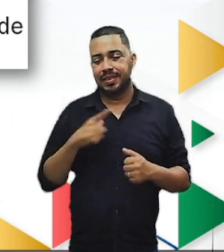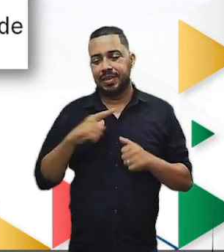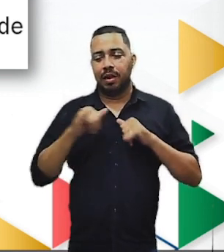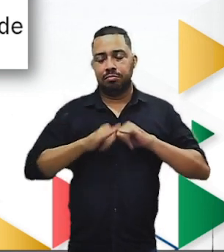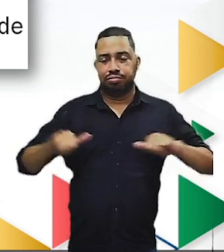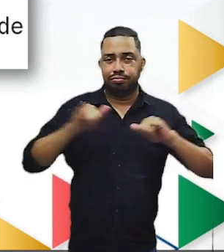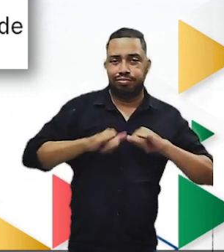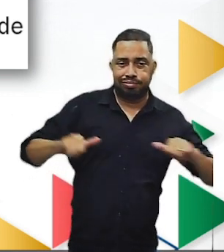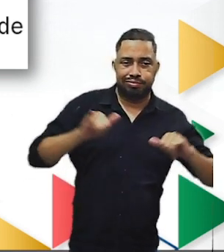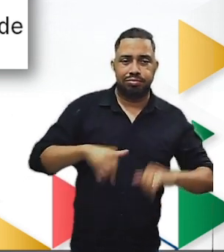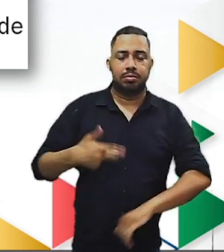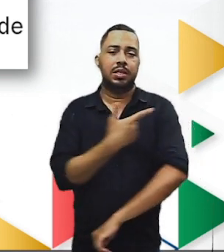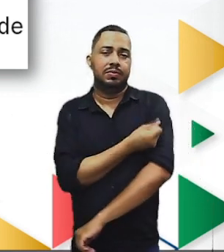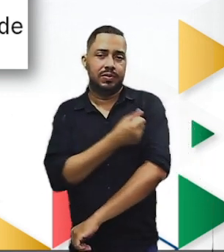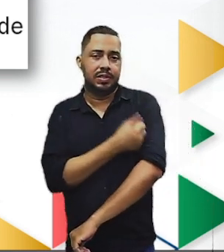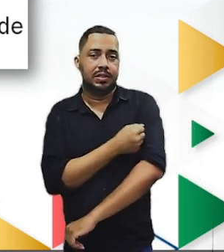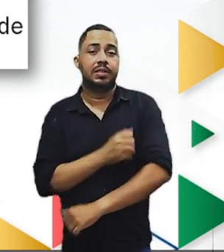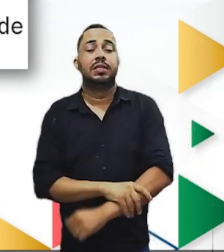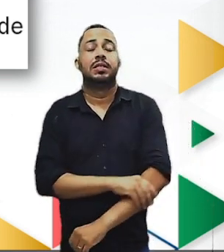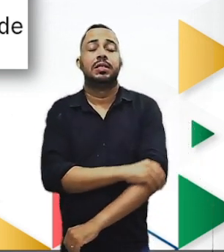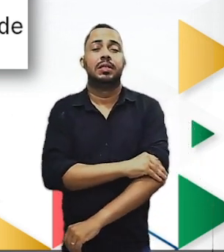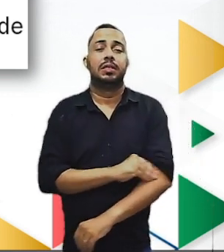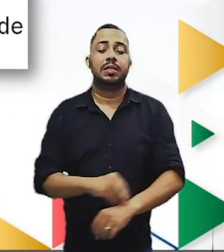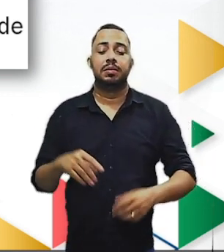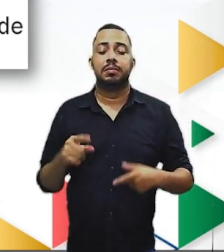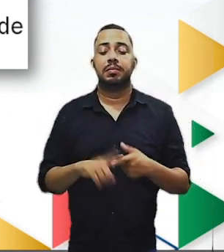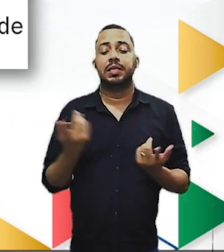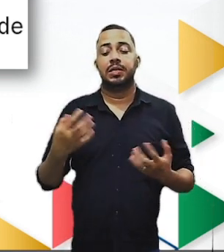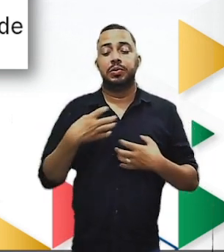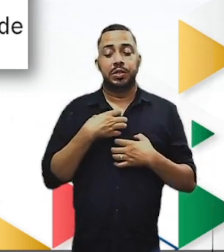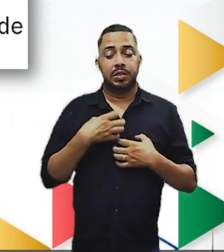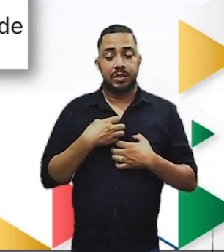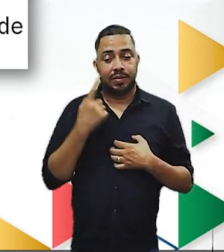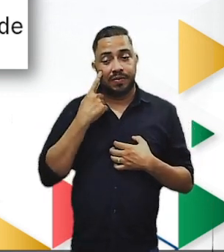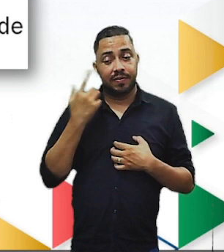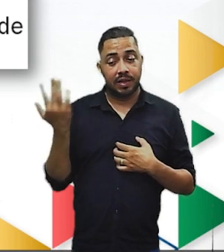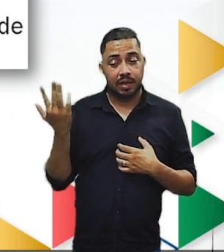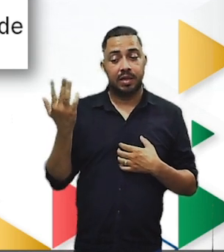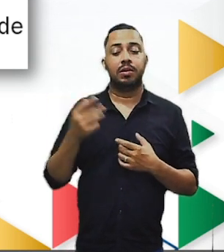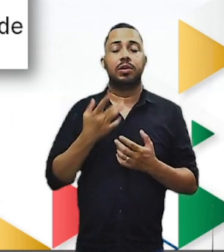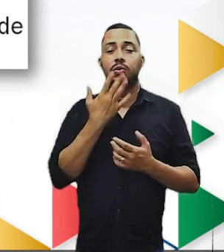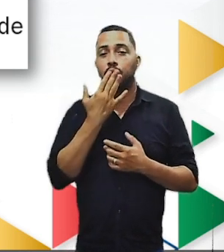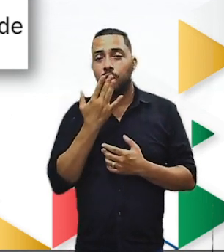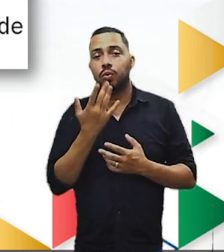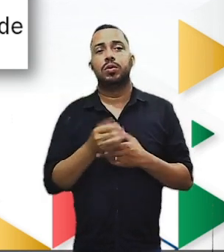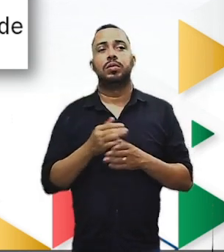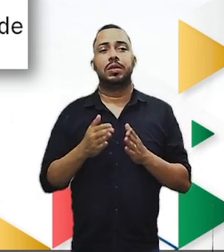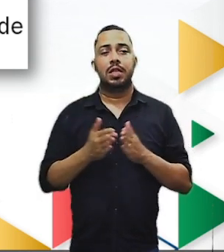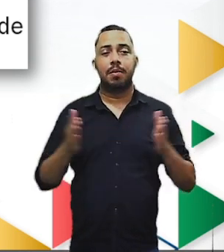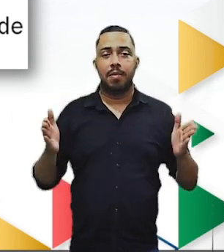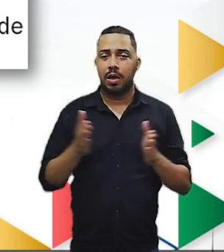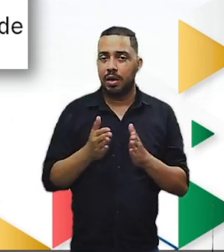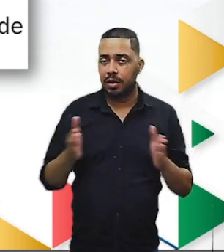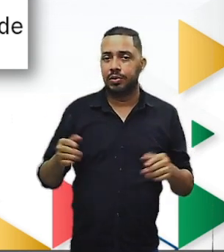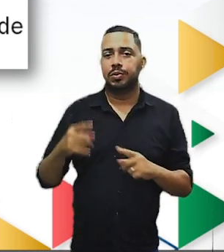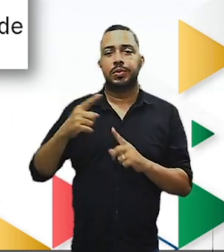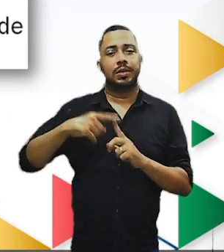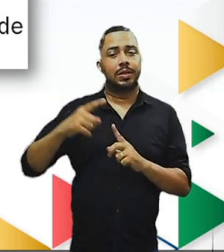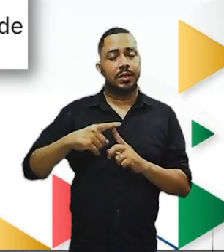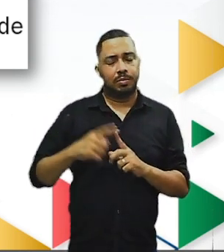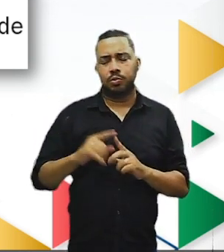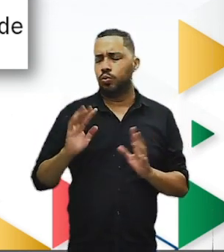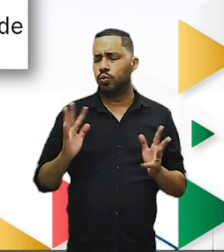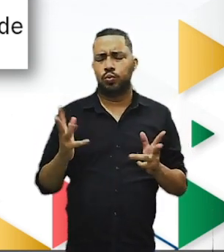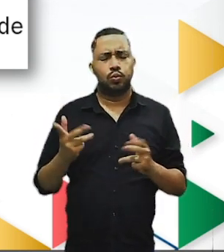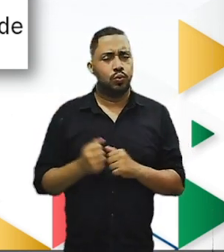da vacinação. E o estilo, olha aí na tela, as cores, o tamanho, os tipos do objeto, tudo aqui,